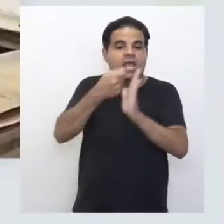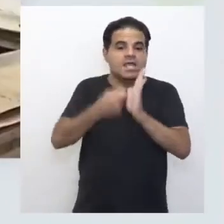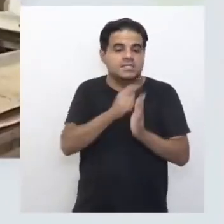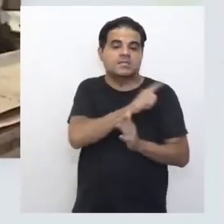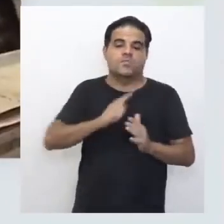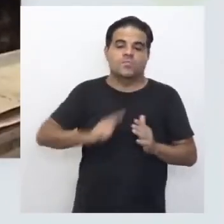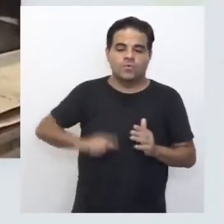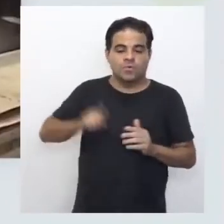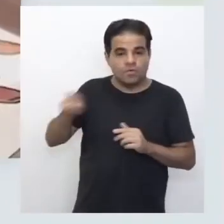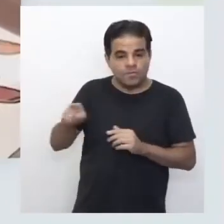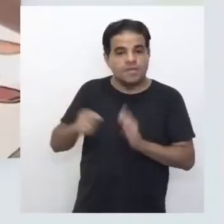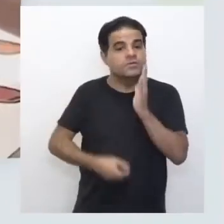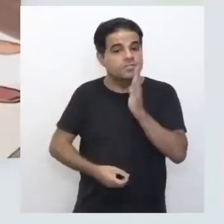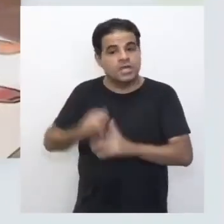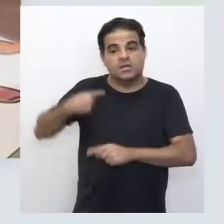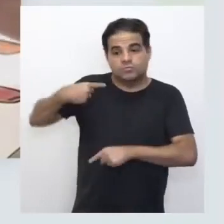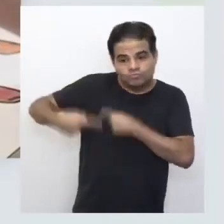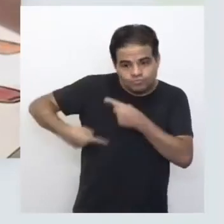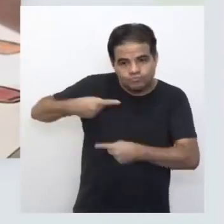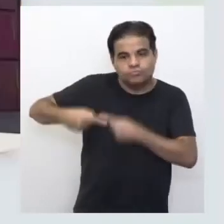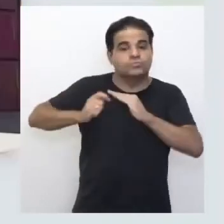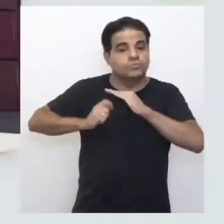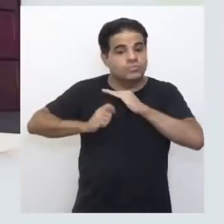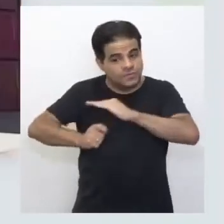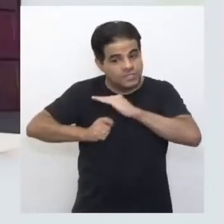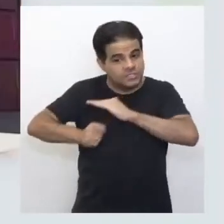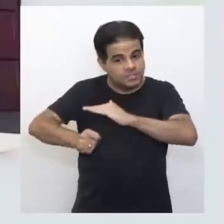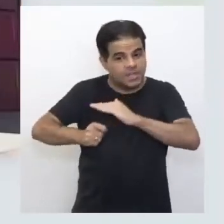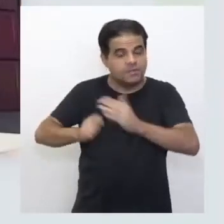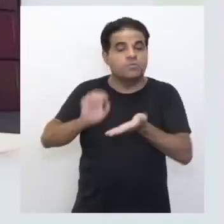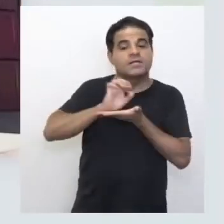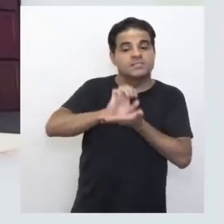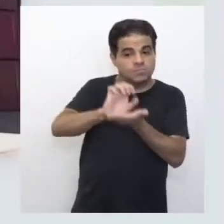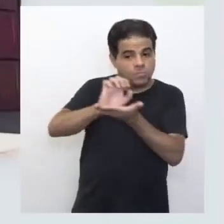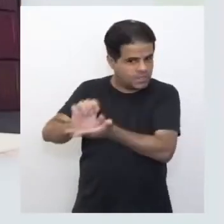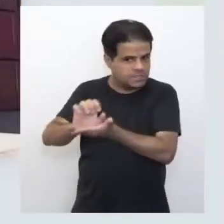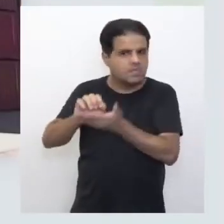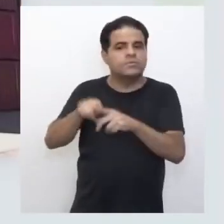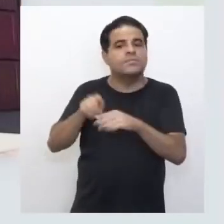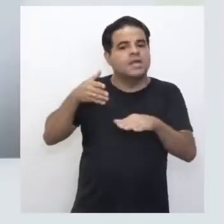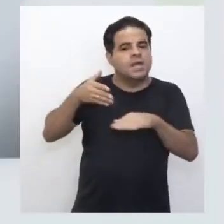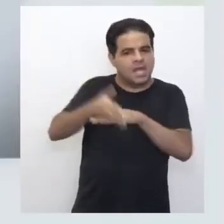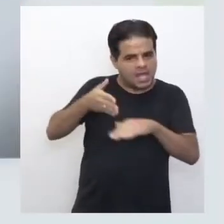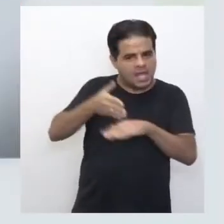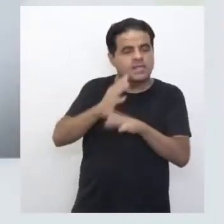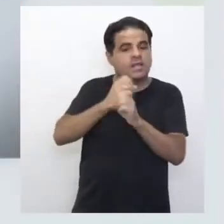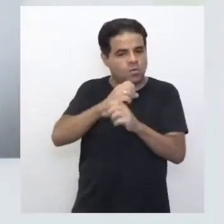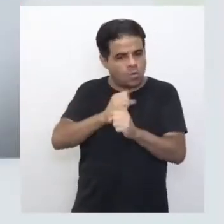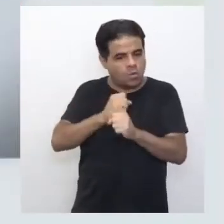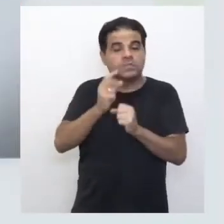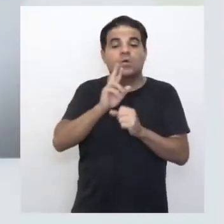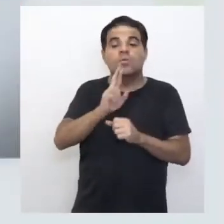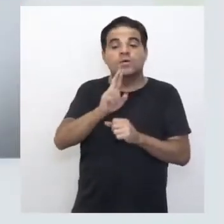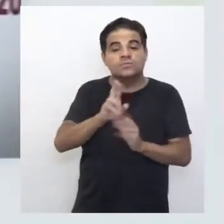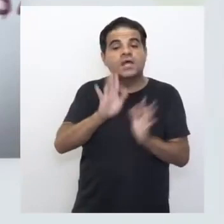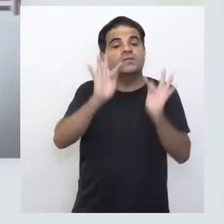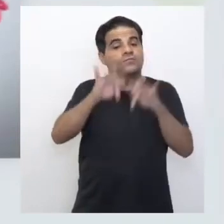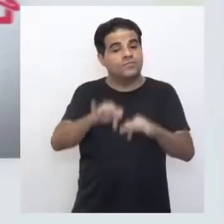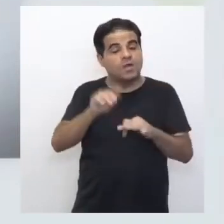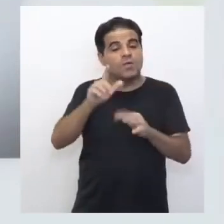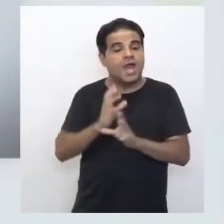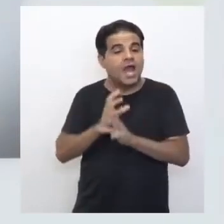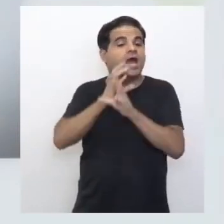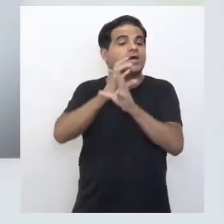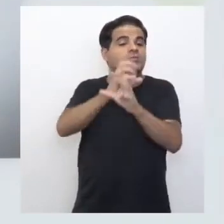que também faz girar a roda dos investimentos. As exportações também entram na conta. O resultado final do PIB é a soma